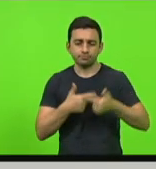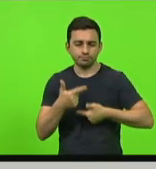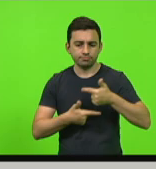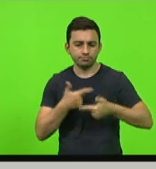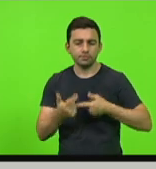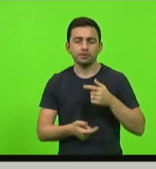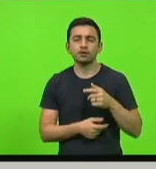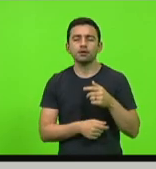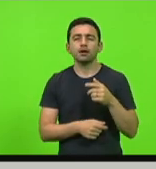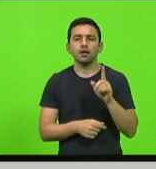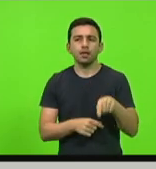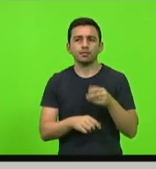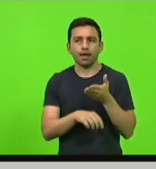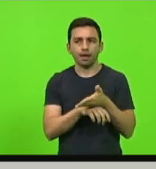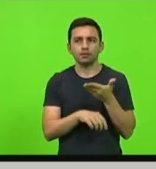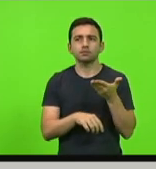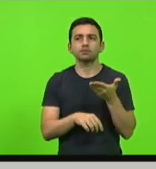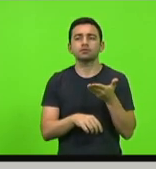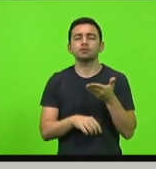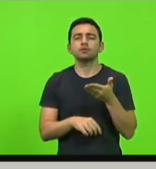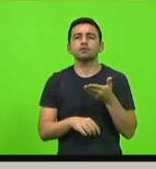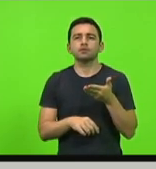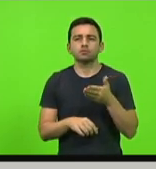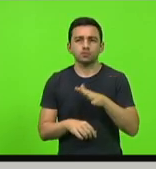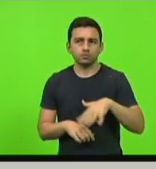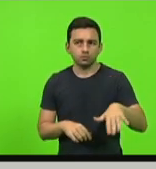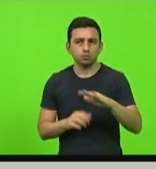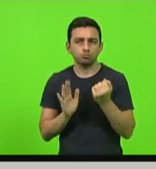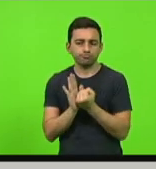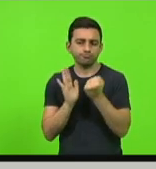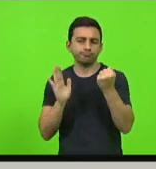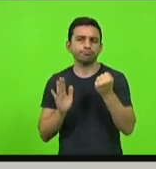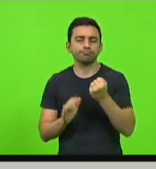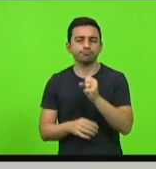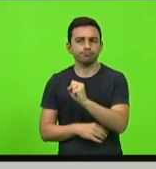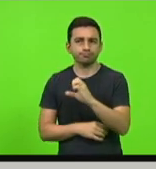como patrimônio cultural e material do Estado de Santa Catarina.